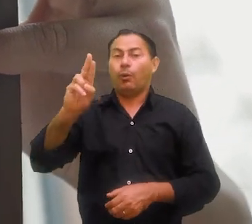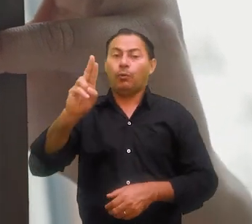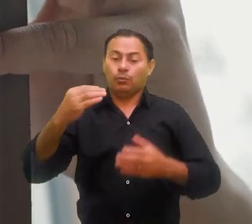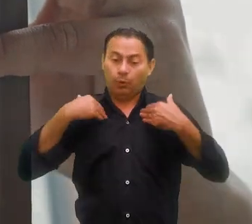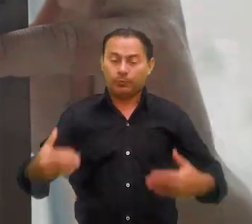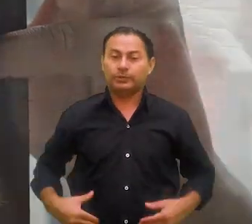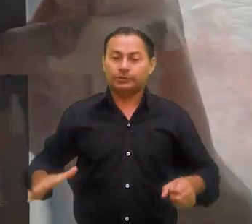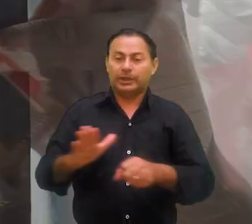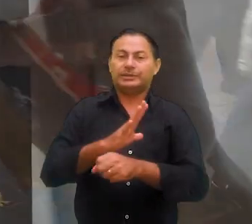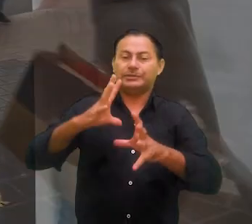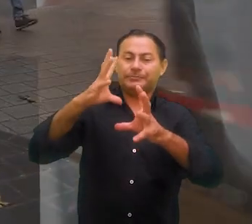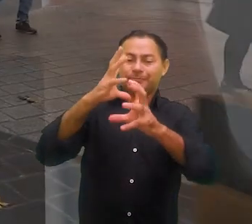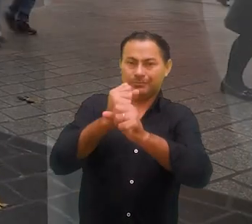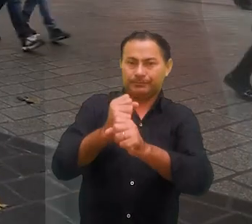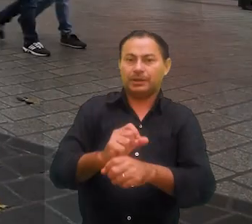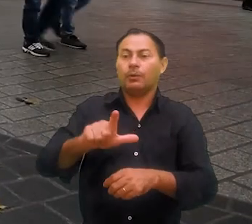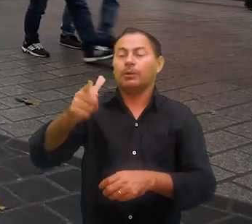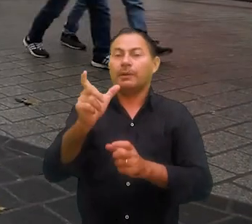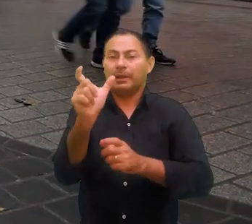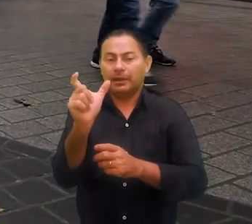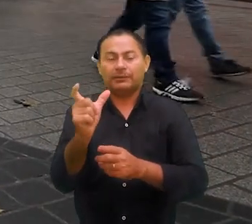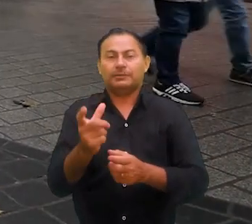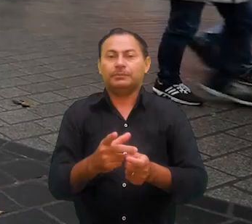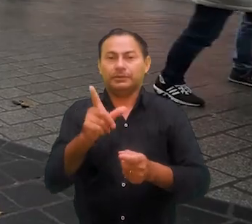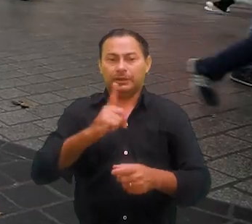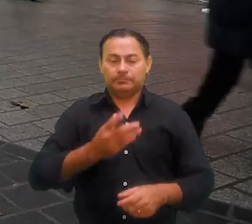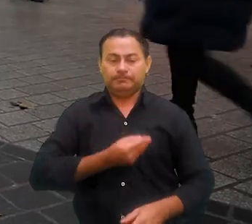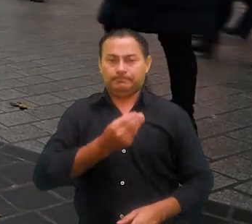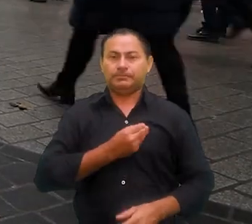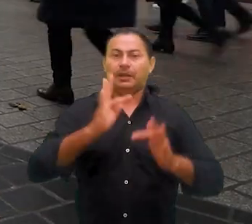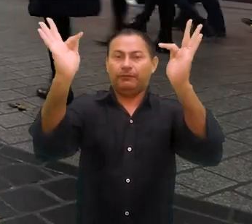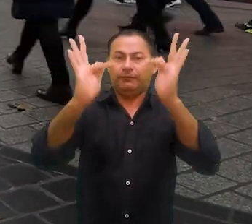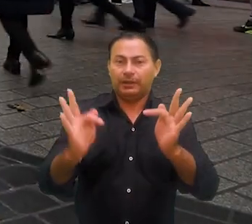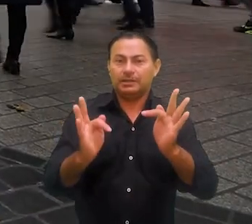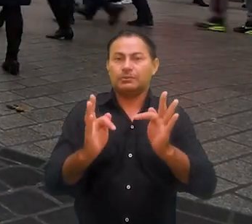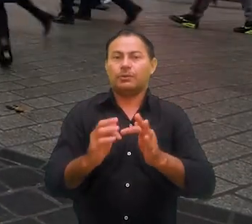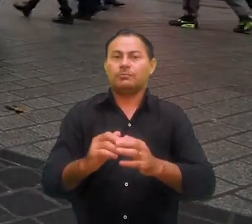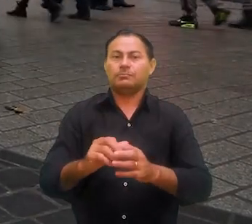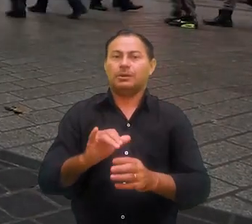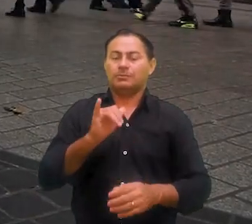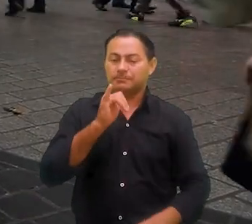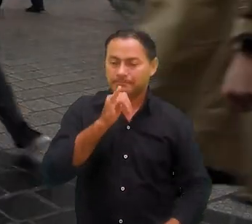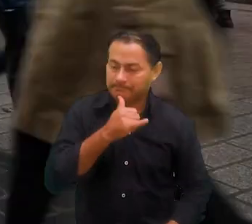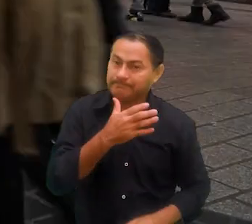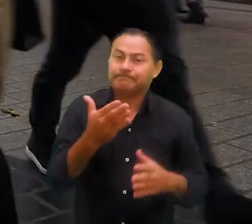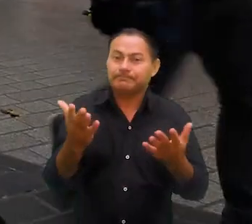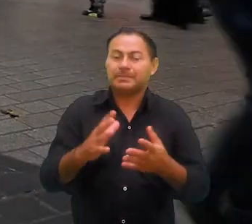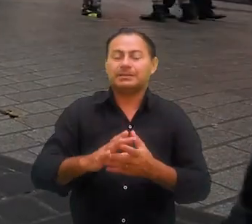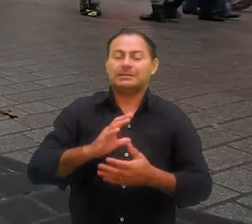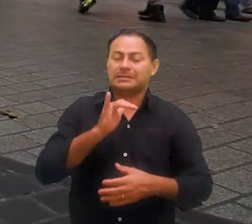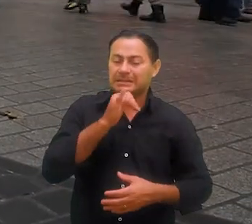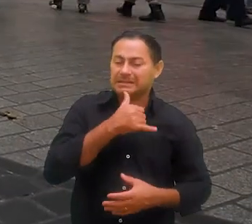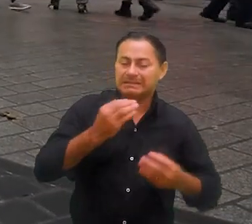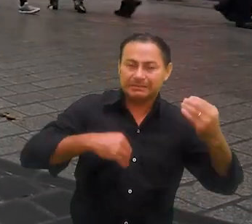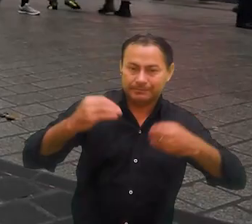corpo cheio de trevas. Em outras palavras, você pode ter uma vida intensamente feliz ou intensamente